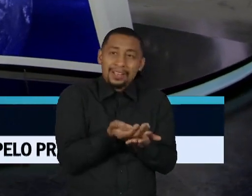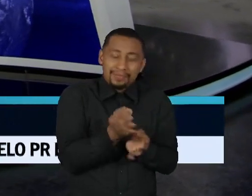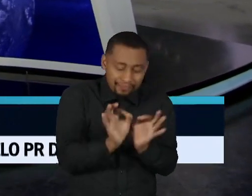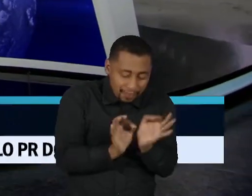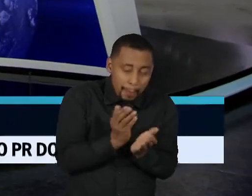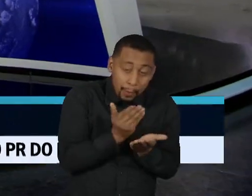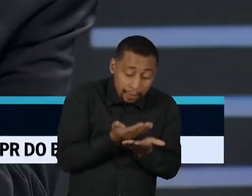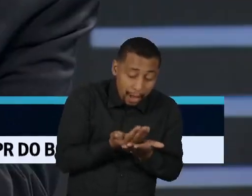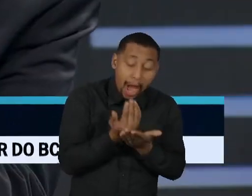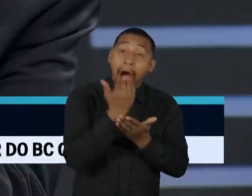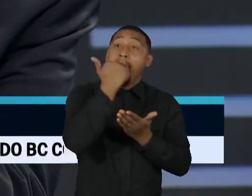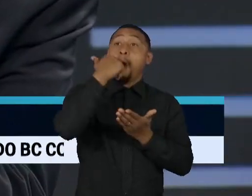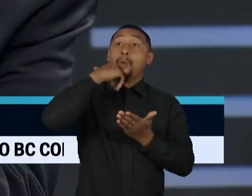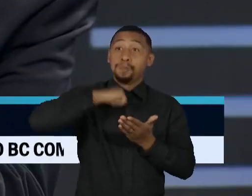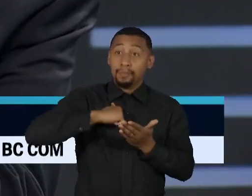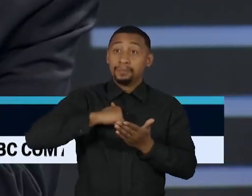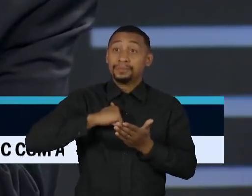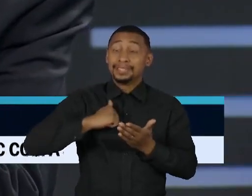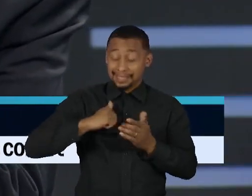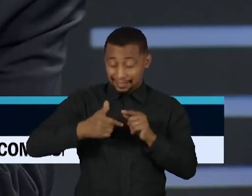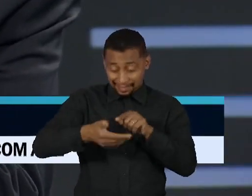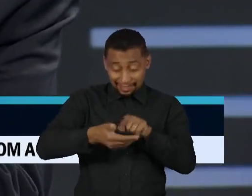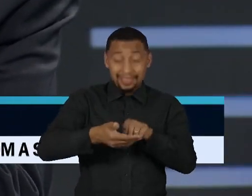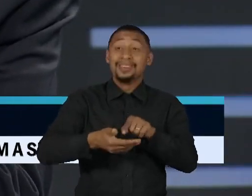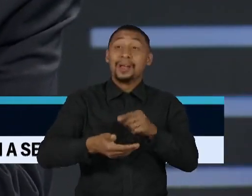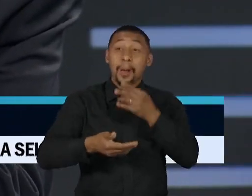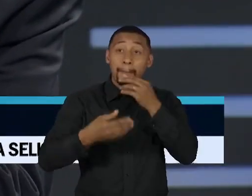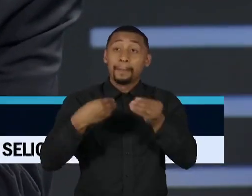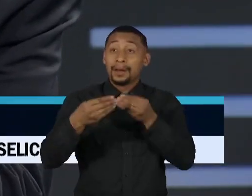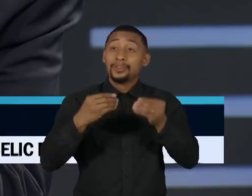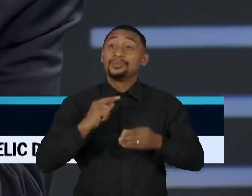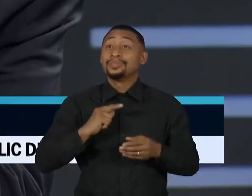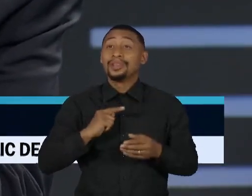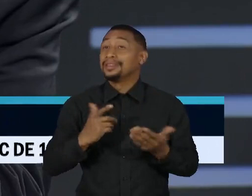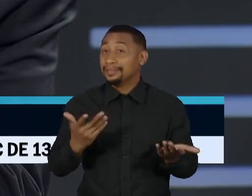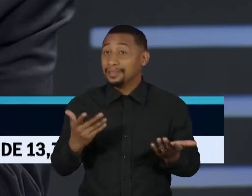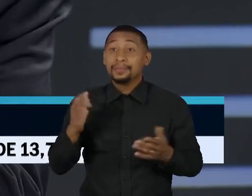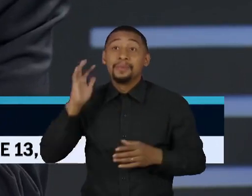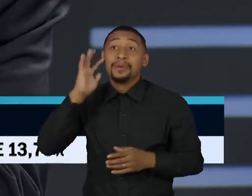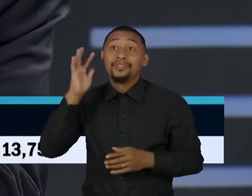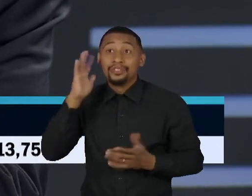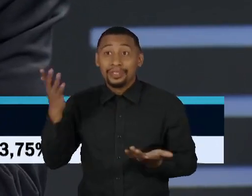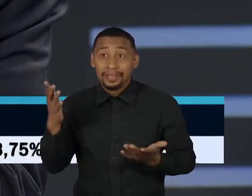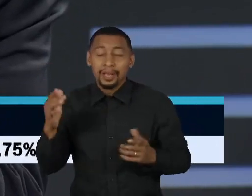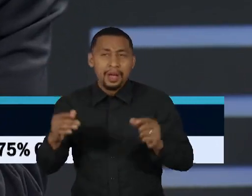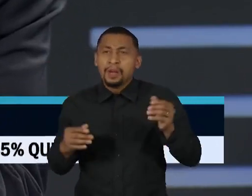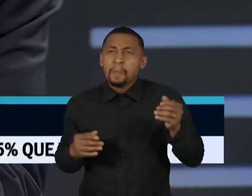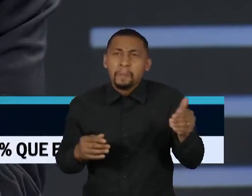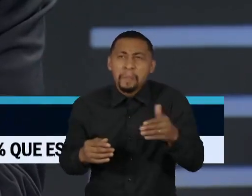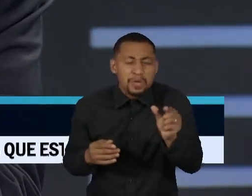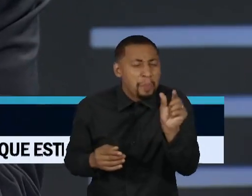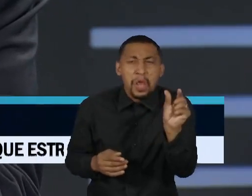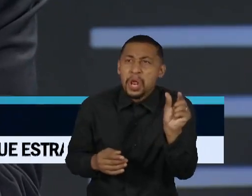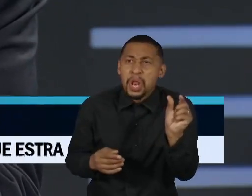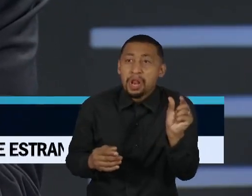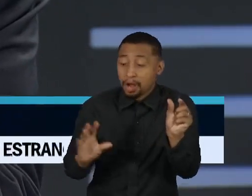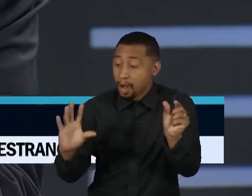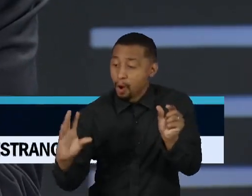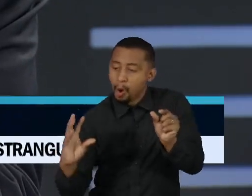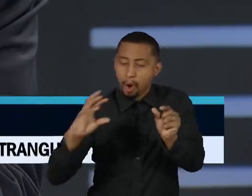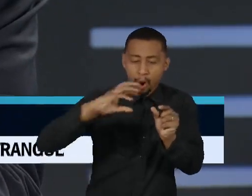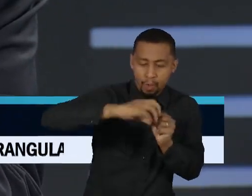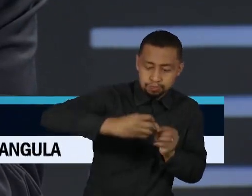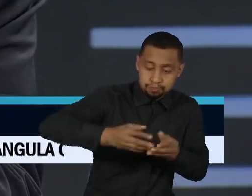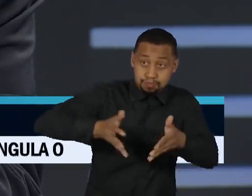plâncton, o plâncton é comido por um peixe pequenininho, depois vai passando para outro, como acontece com mercúrio e outras coisas